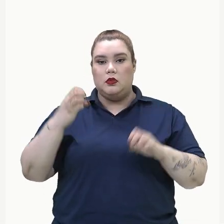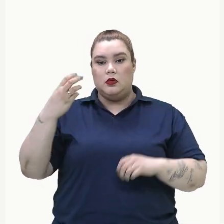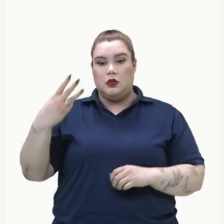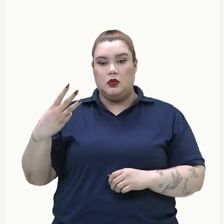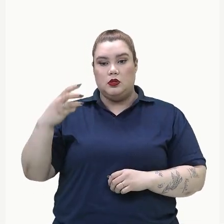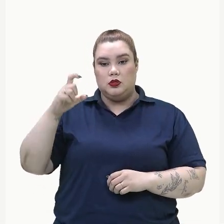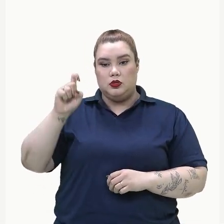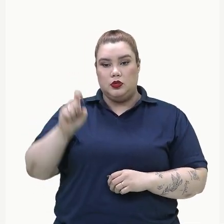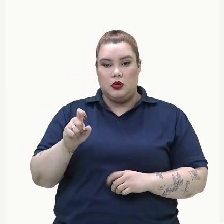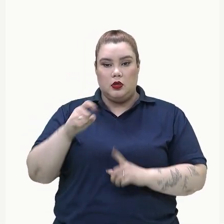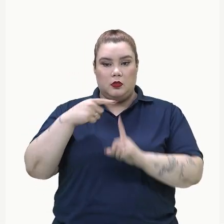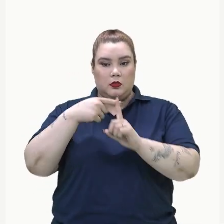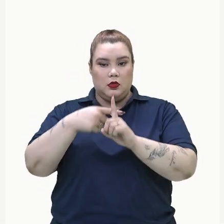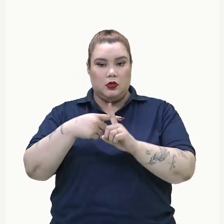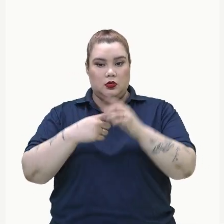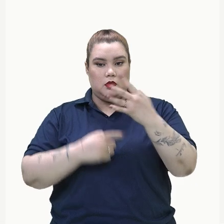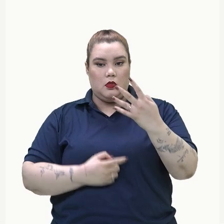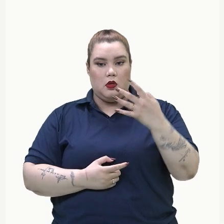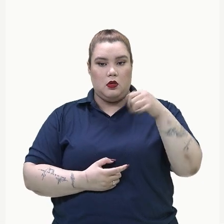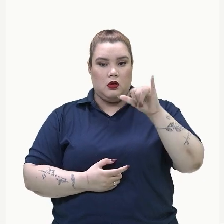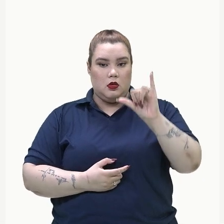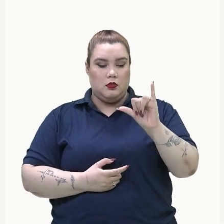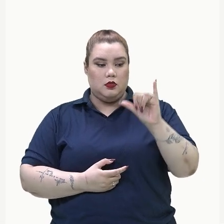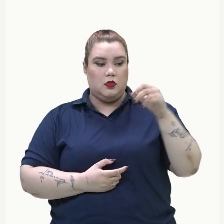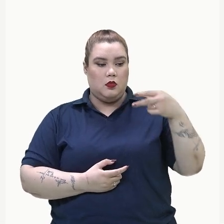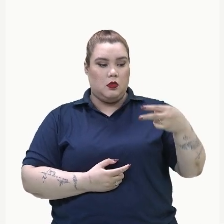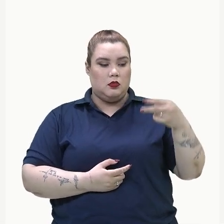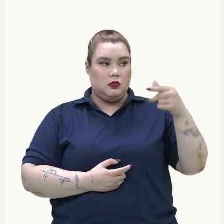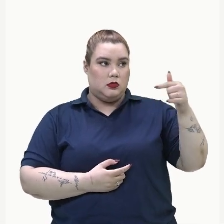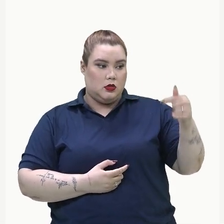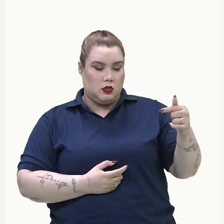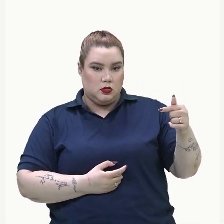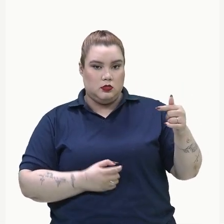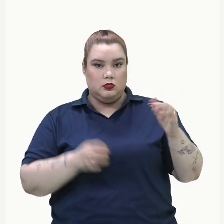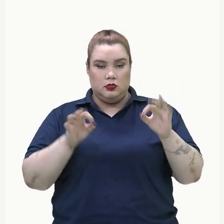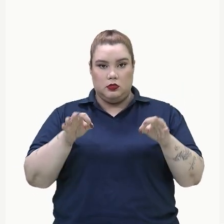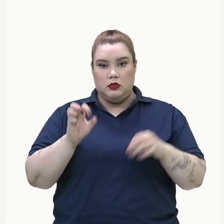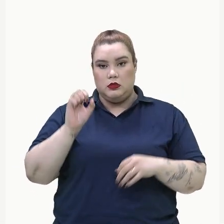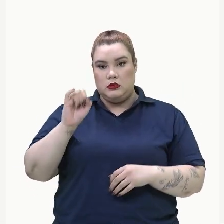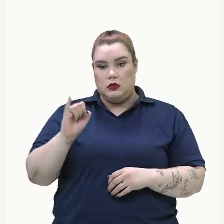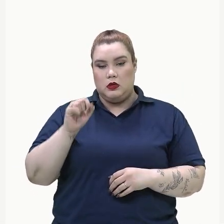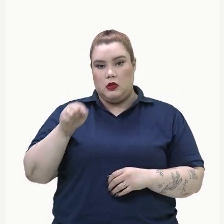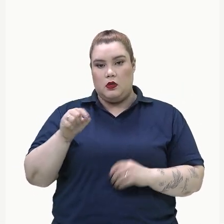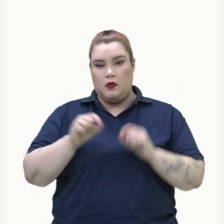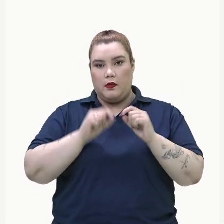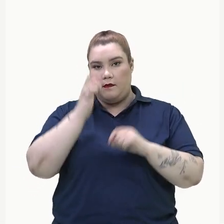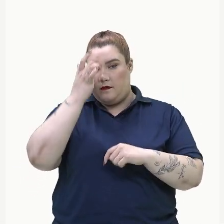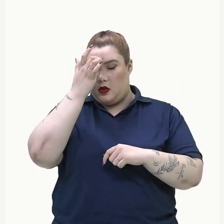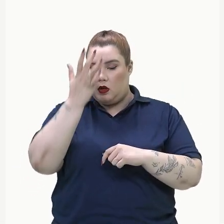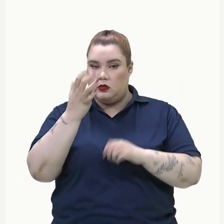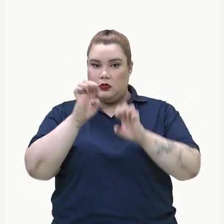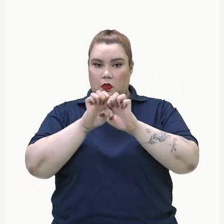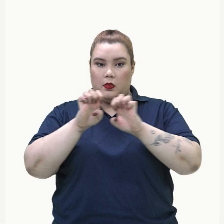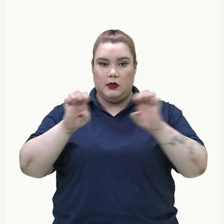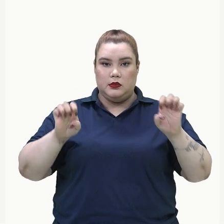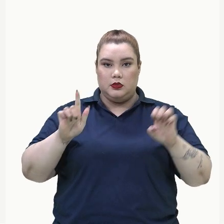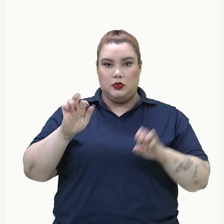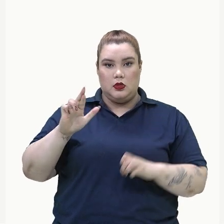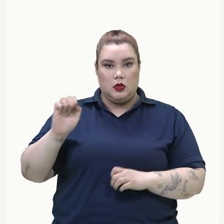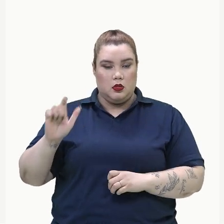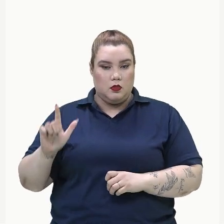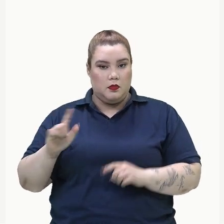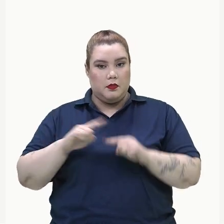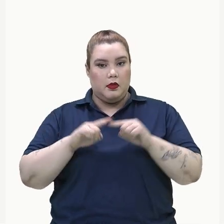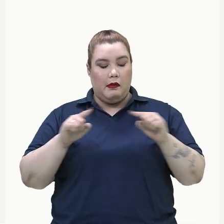3x mais 4y igual a 7. Se fosse para deixar no formato aí da equação geral, seria bem facinho, né? A gente não teria tanto